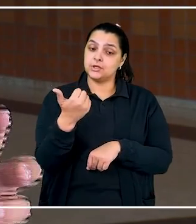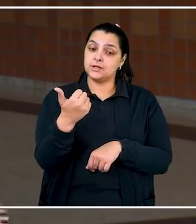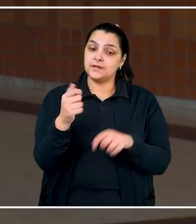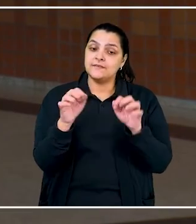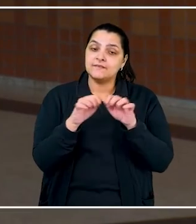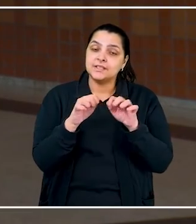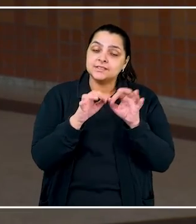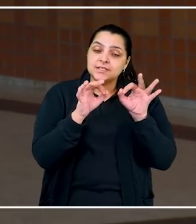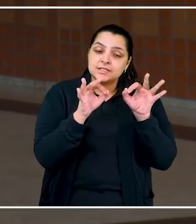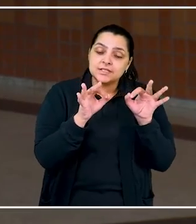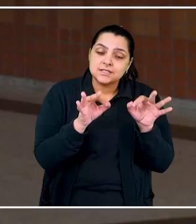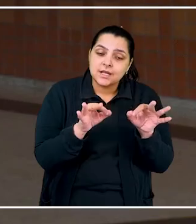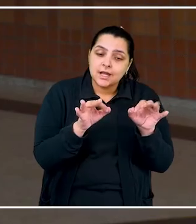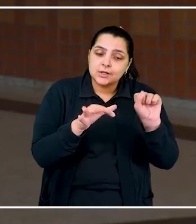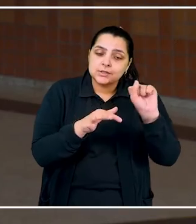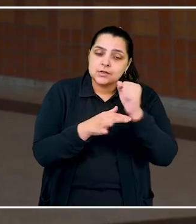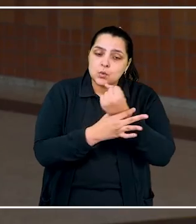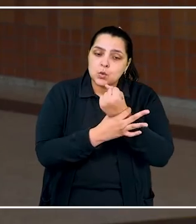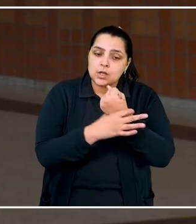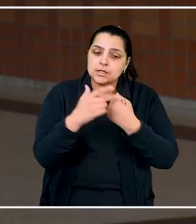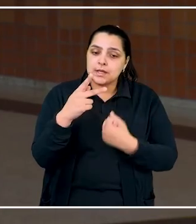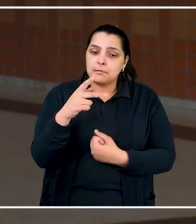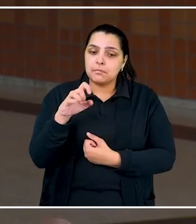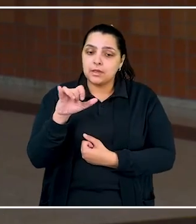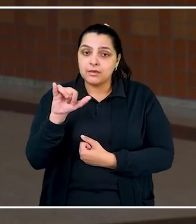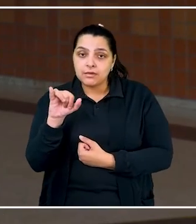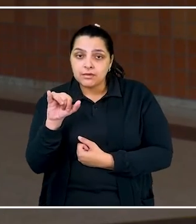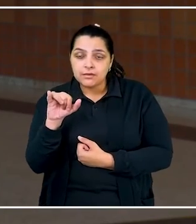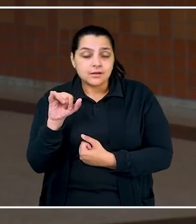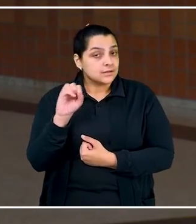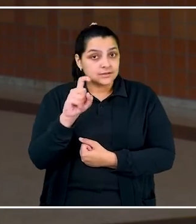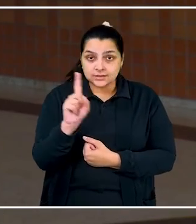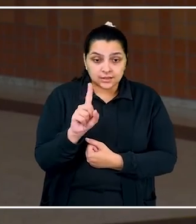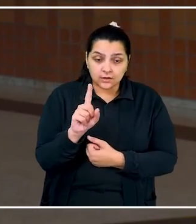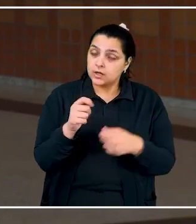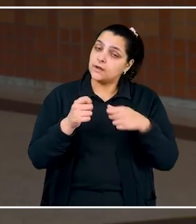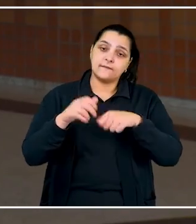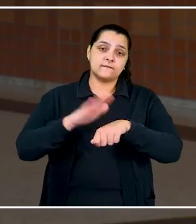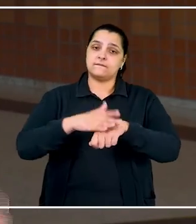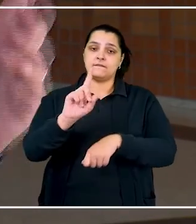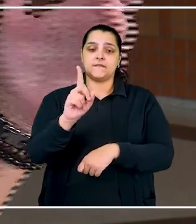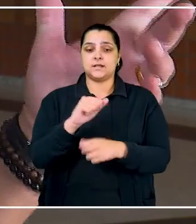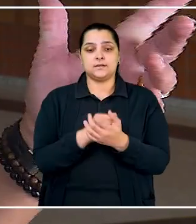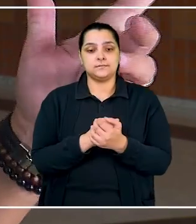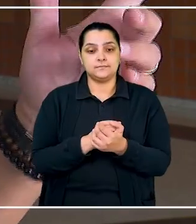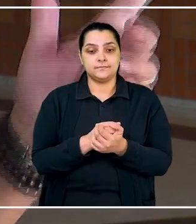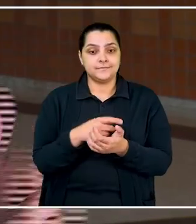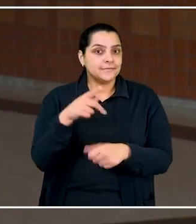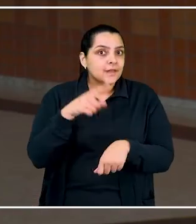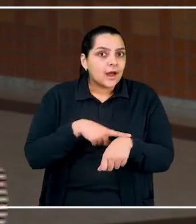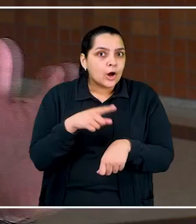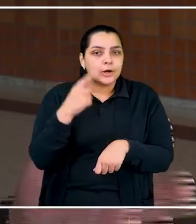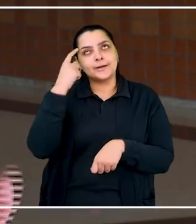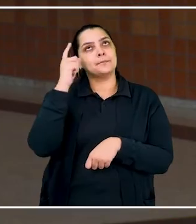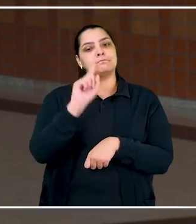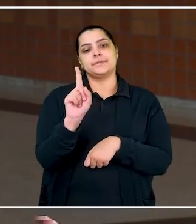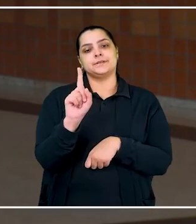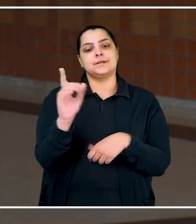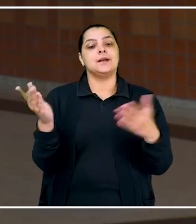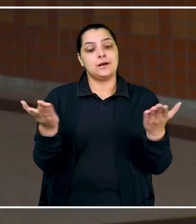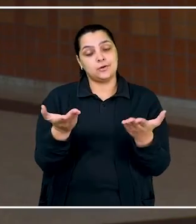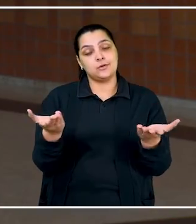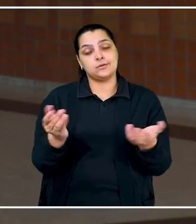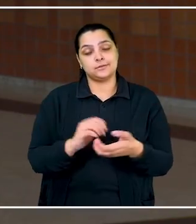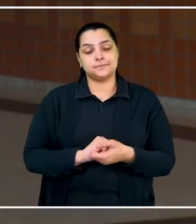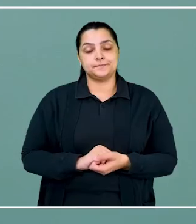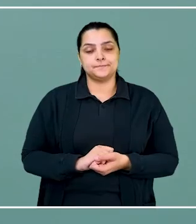gente fazer com equipamento de proteção individual ou não fazer, entendeu? Agora eu penso assim, mas naquele momento eu não pensava